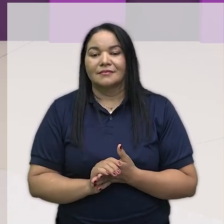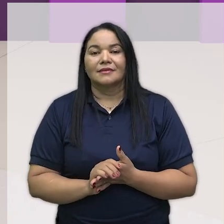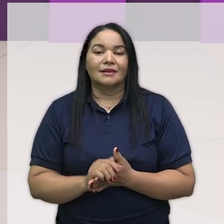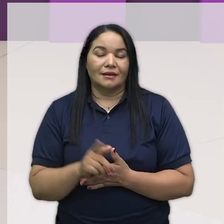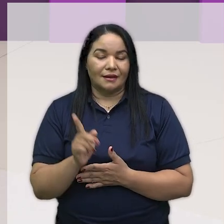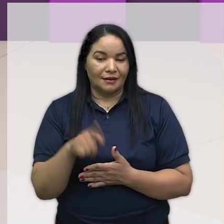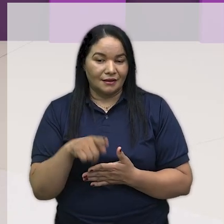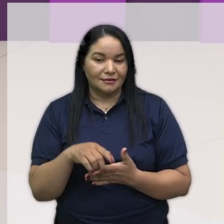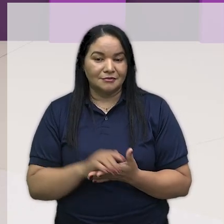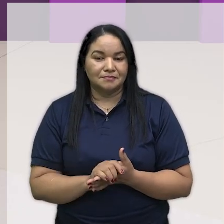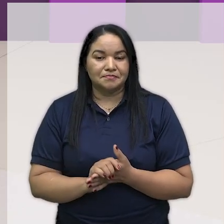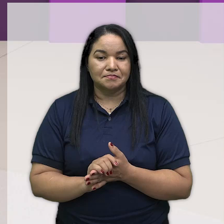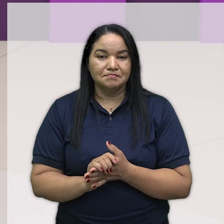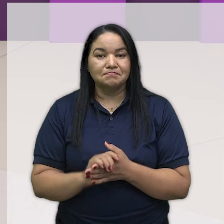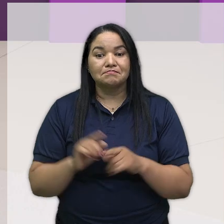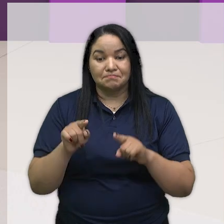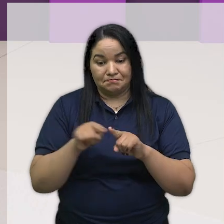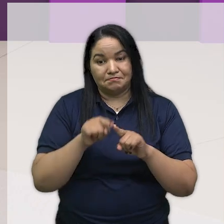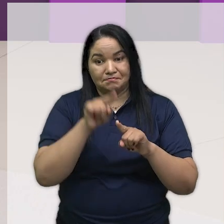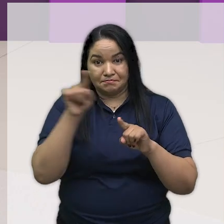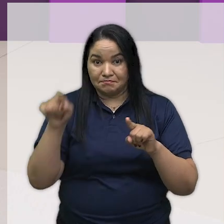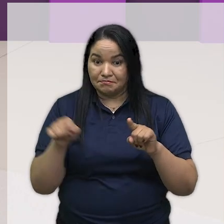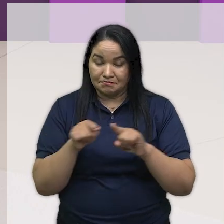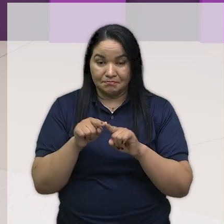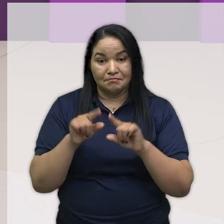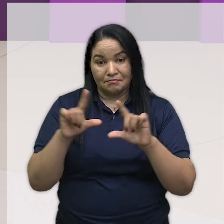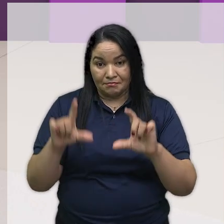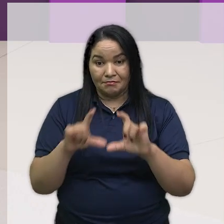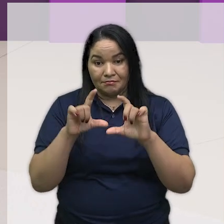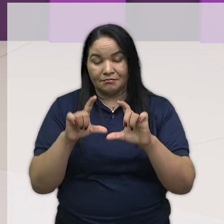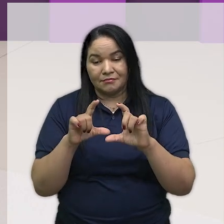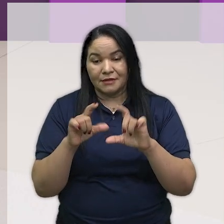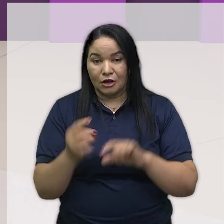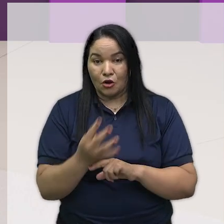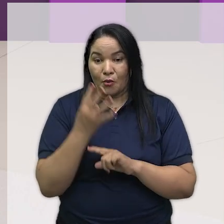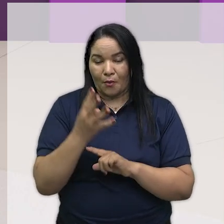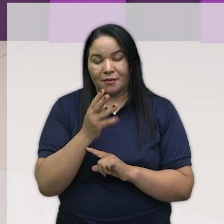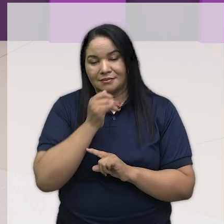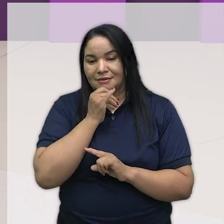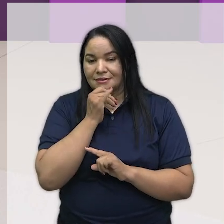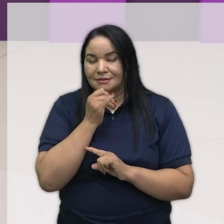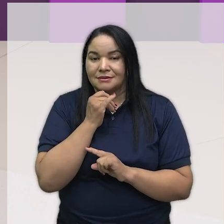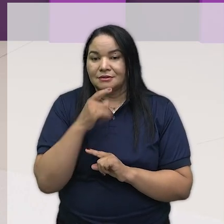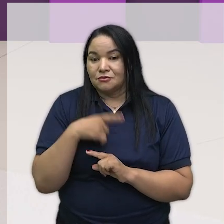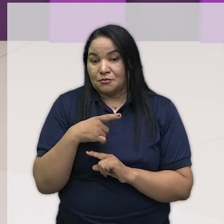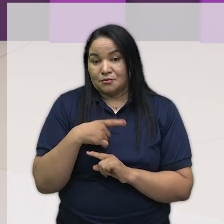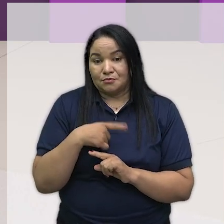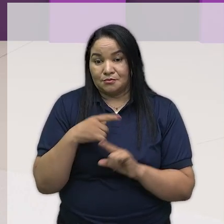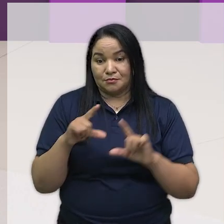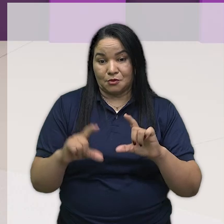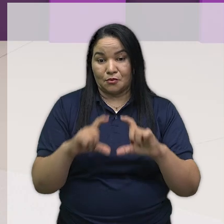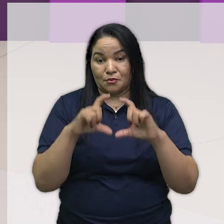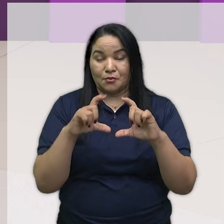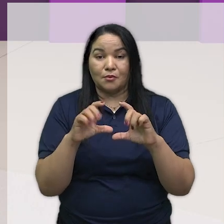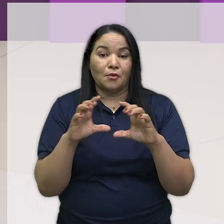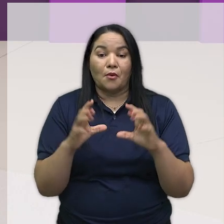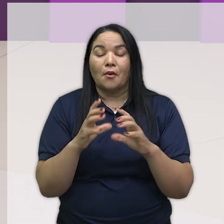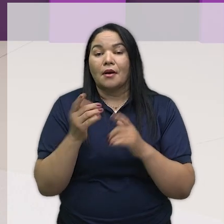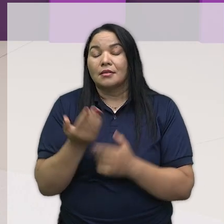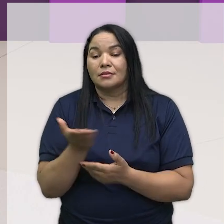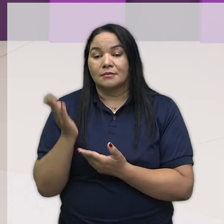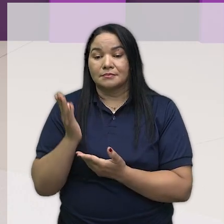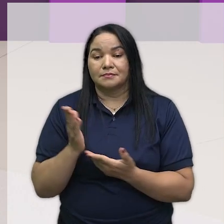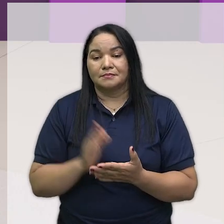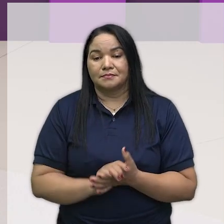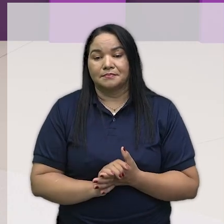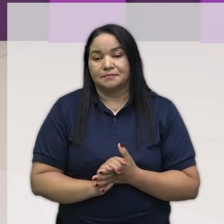exatamente a esfera. Então temos aí 4 exemplos de esferas aí dentro da nossa, né, da